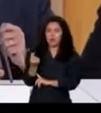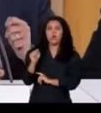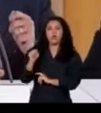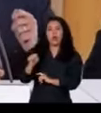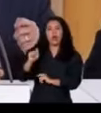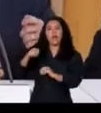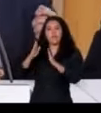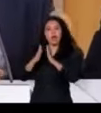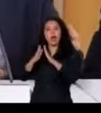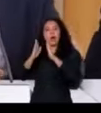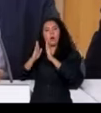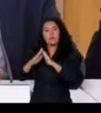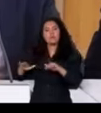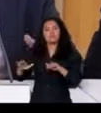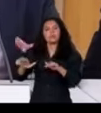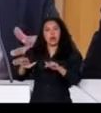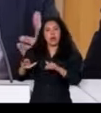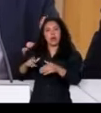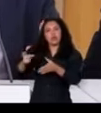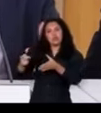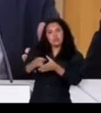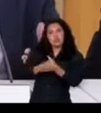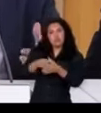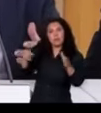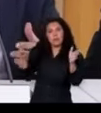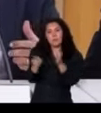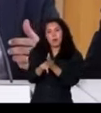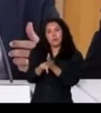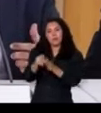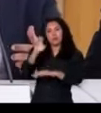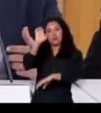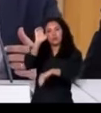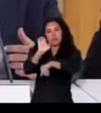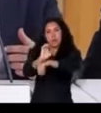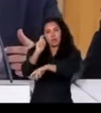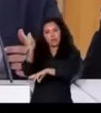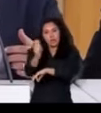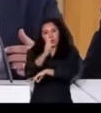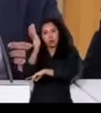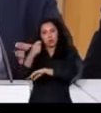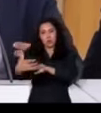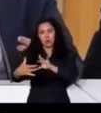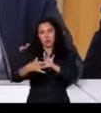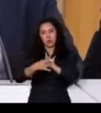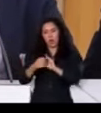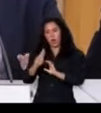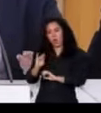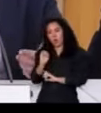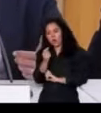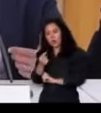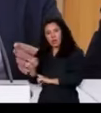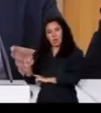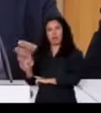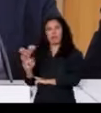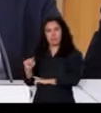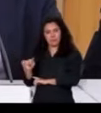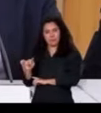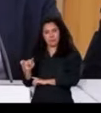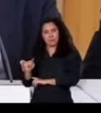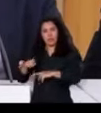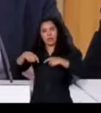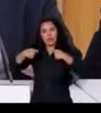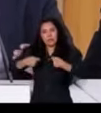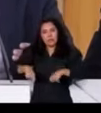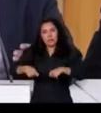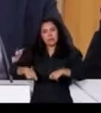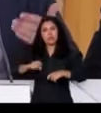União para um fundo contábil que deverá ser investido na reconstrução do